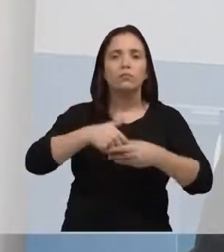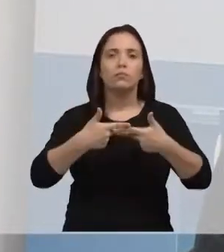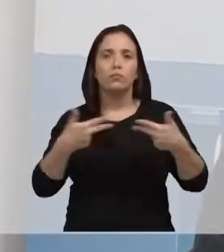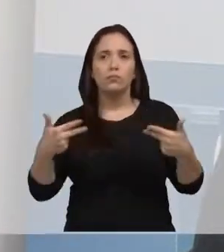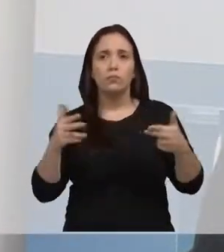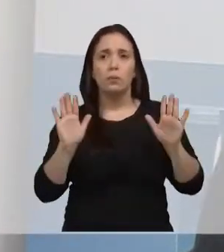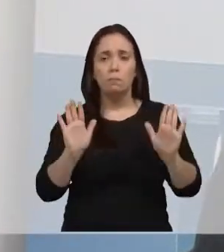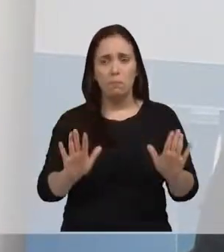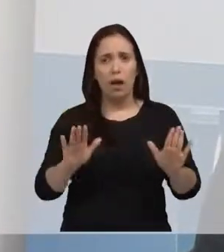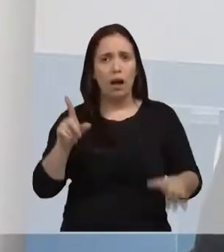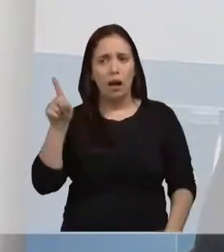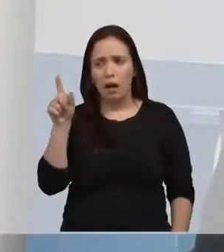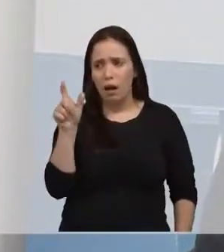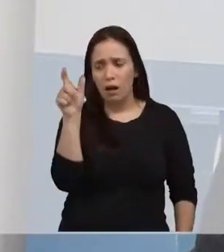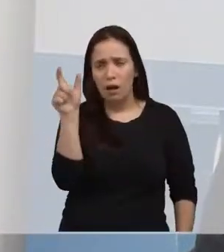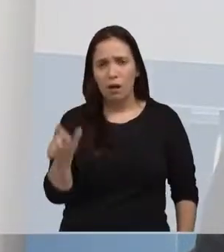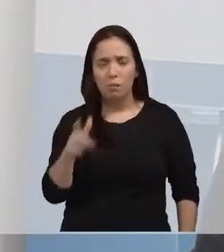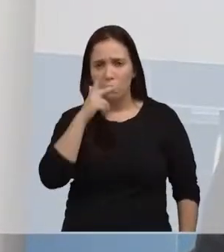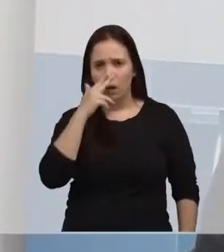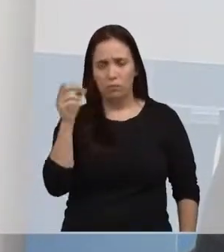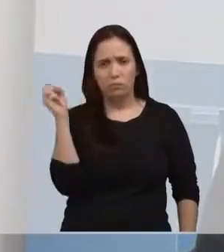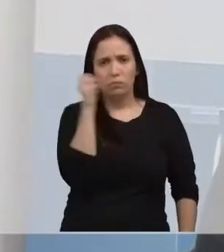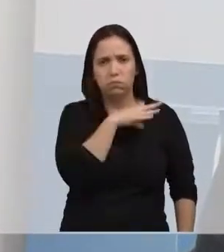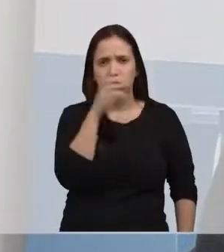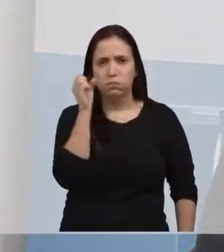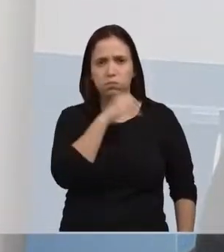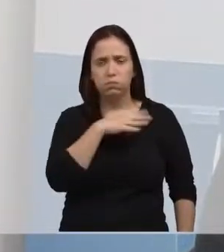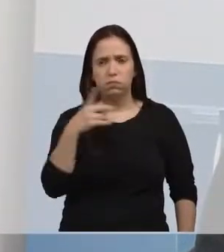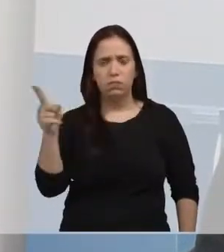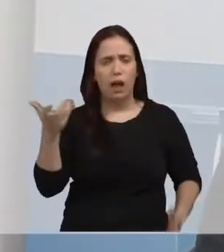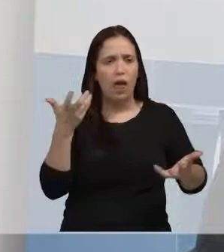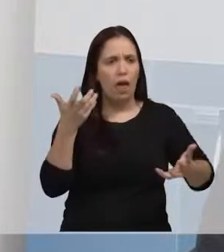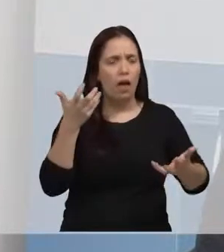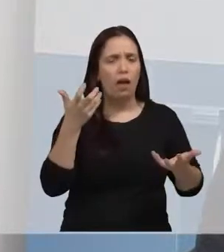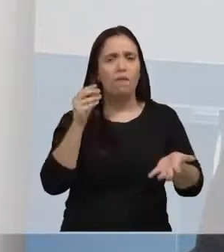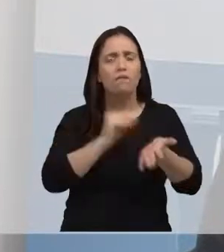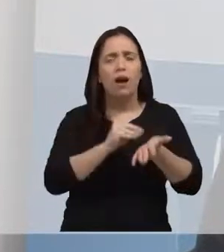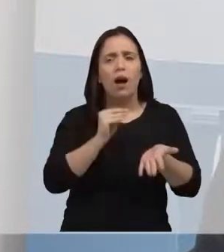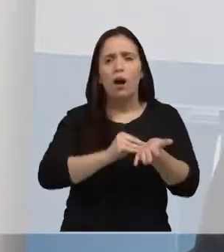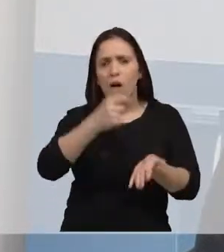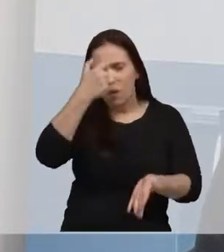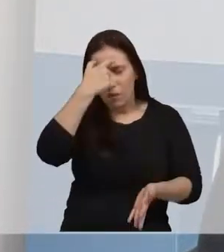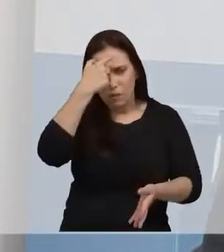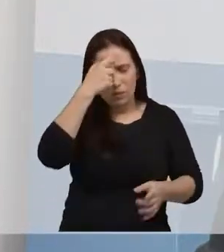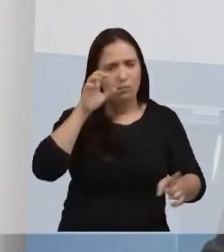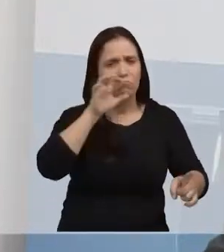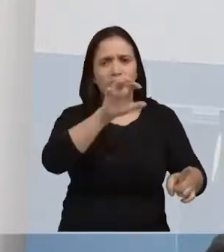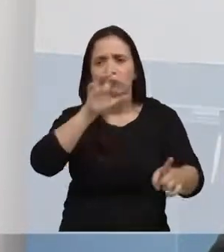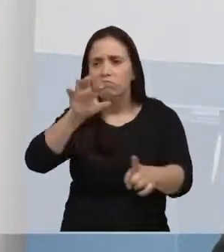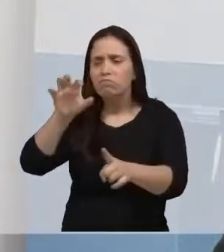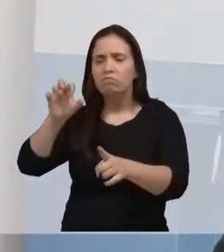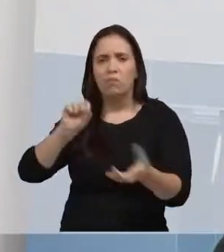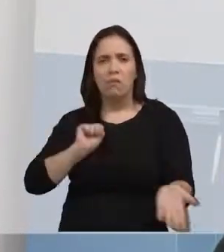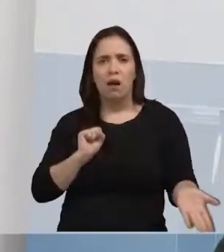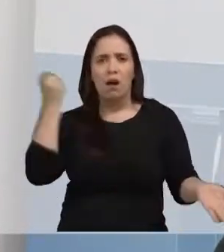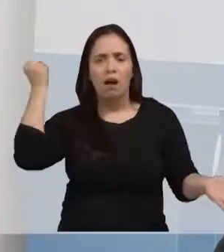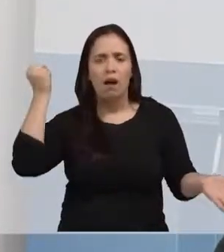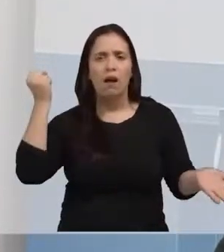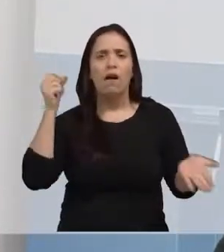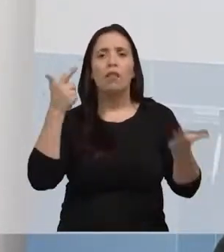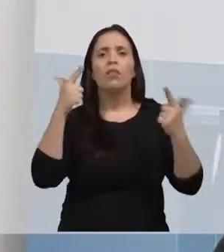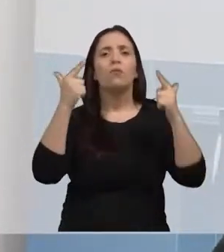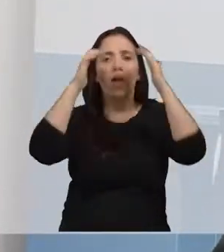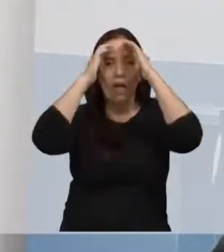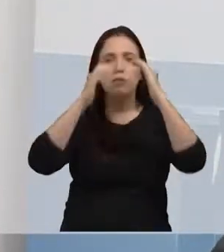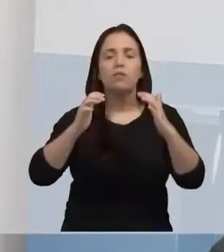feito, mas a condução dessa mulher ela é feita em cima do ódio e da insanidade e do desrespeito à história do